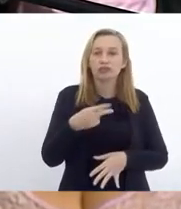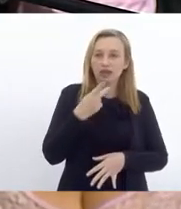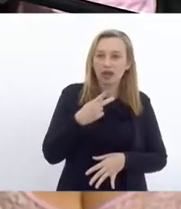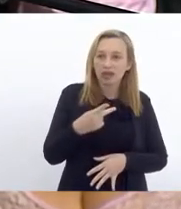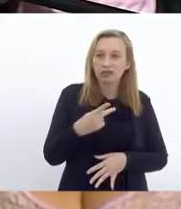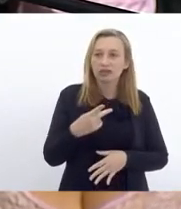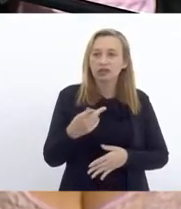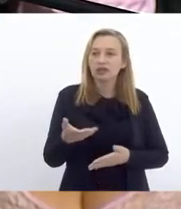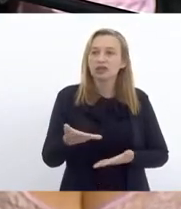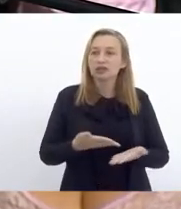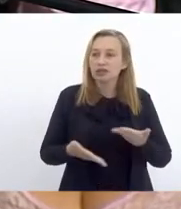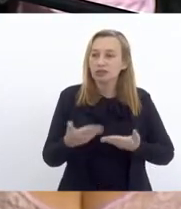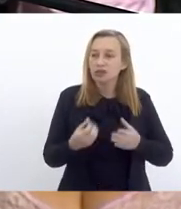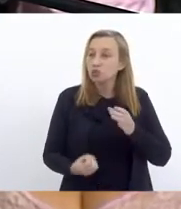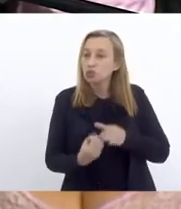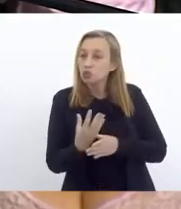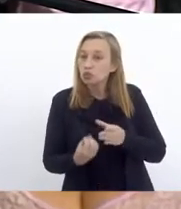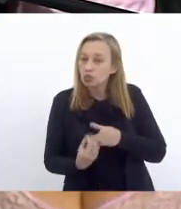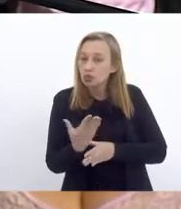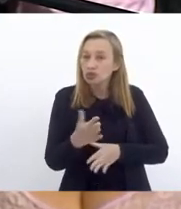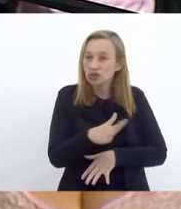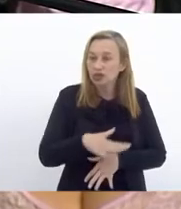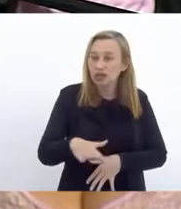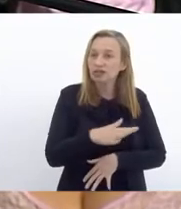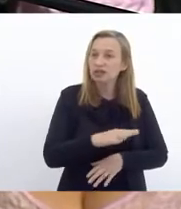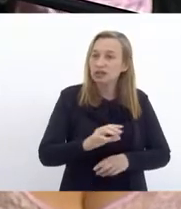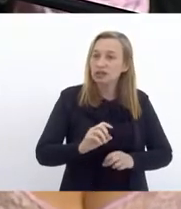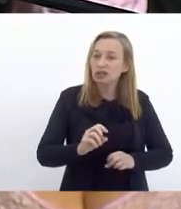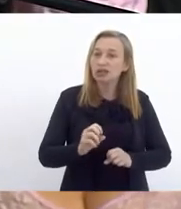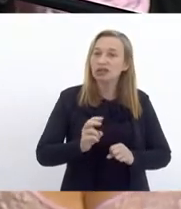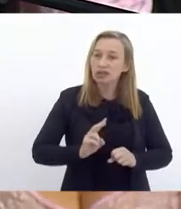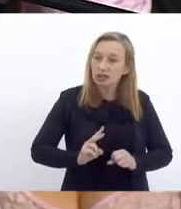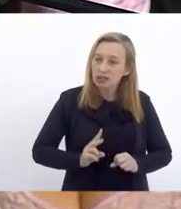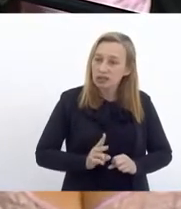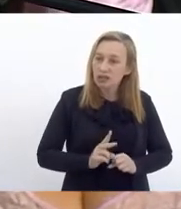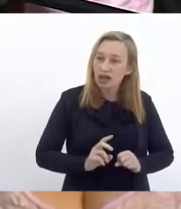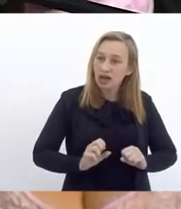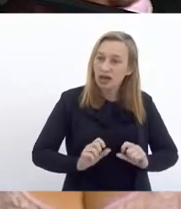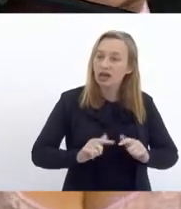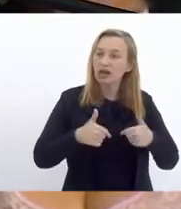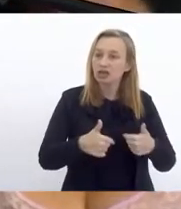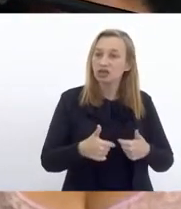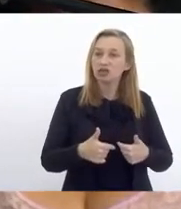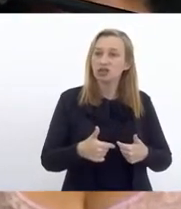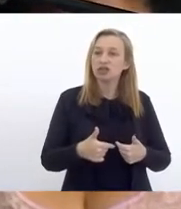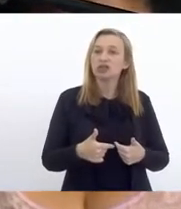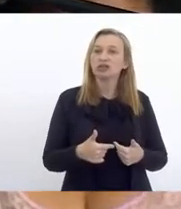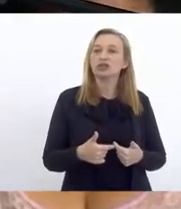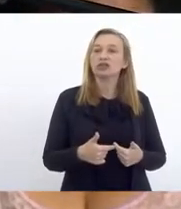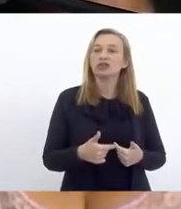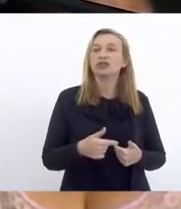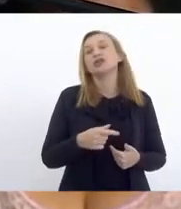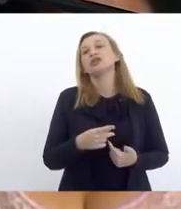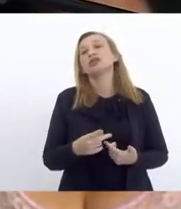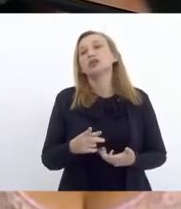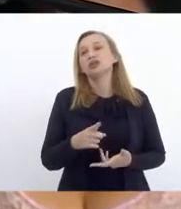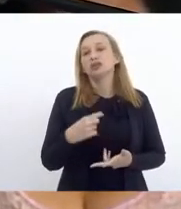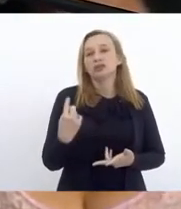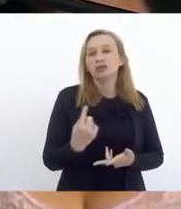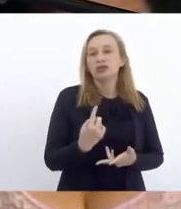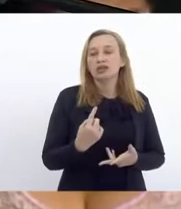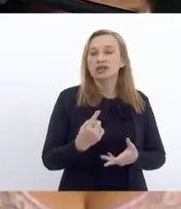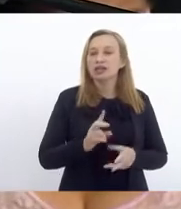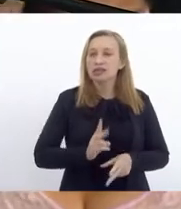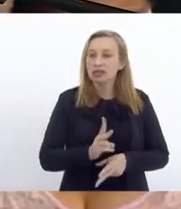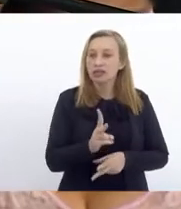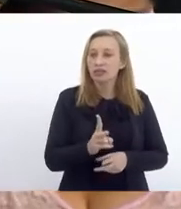Essa participação do setor produtivo tem que ser muito efetiva, porque é a empregabilidade. Com a empregabilidade, a gente diminui toda uma carga